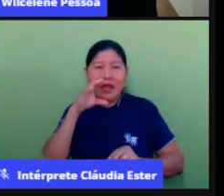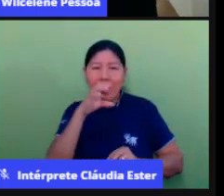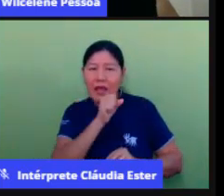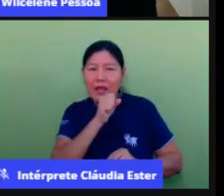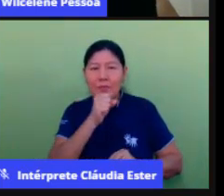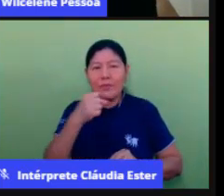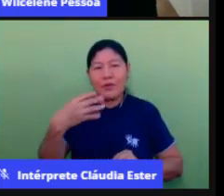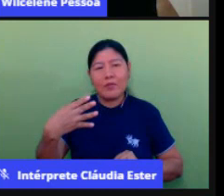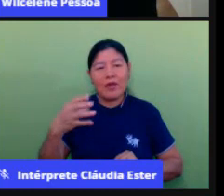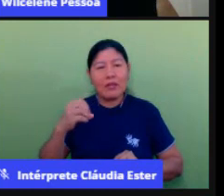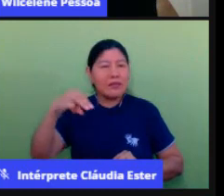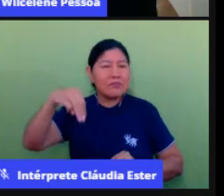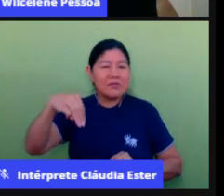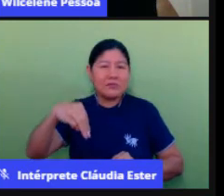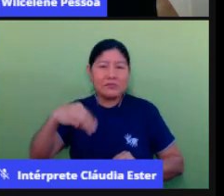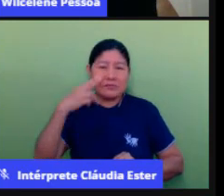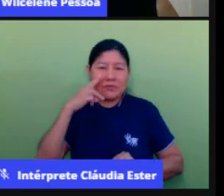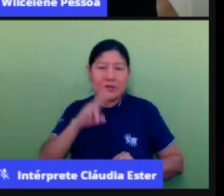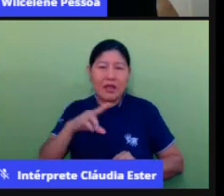trazer